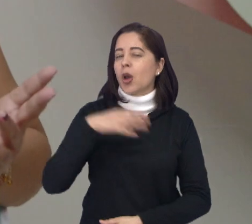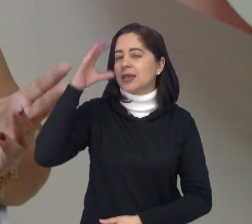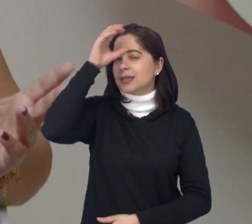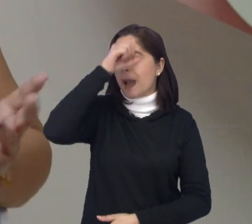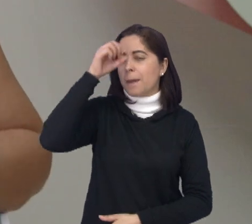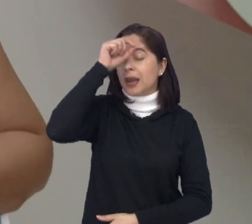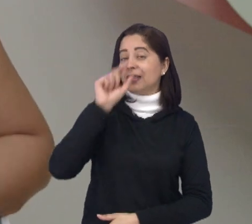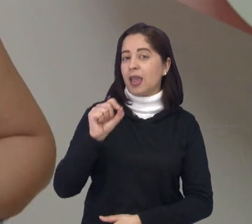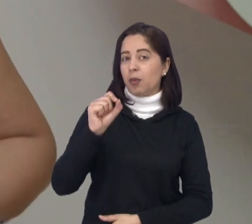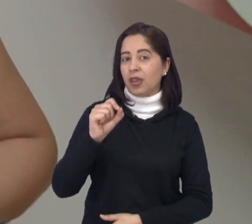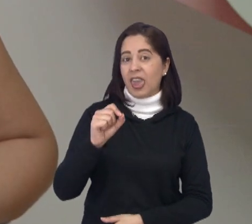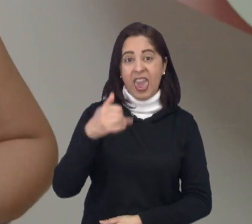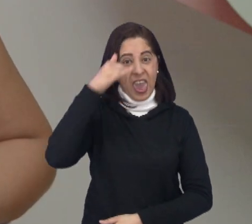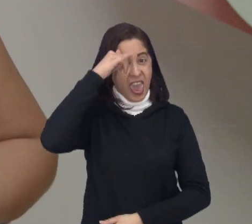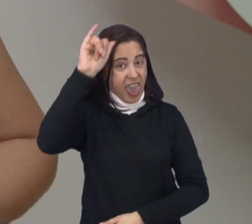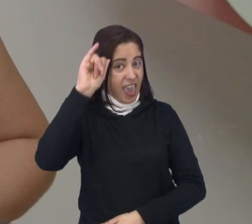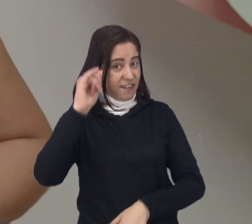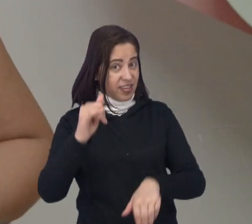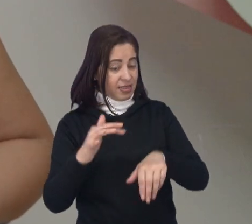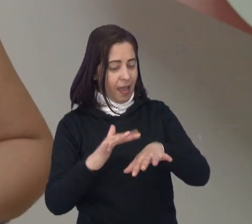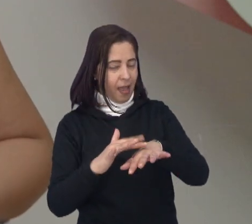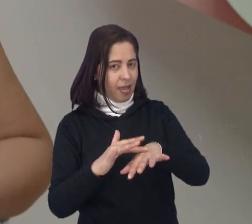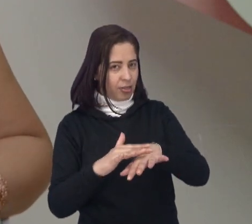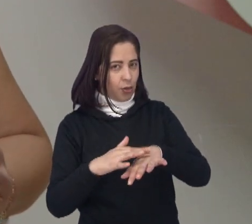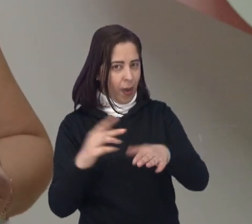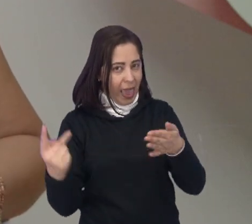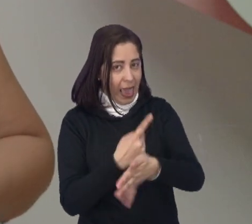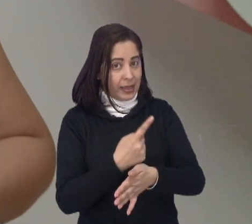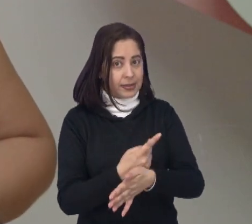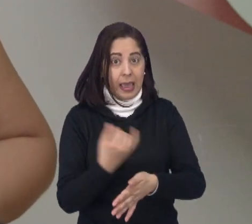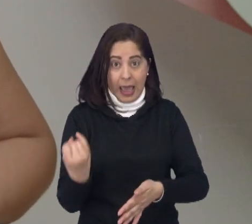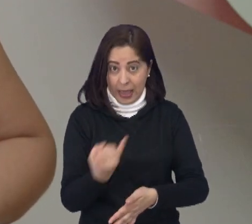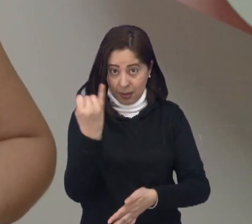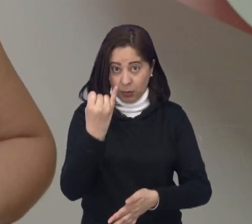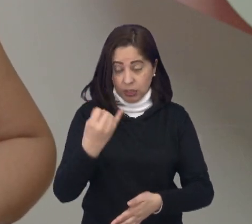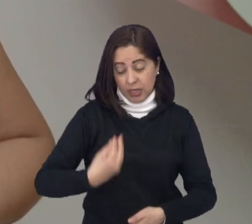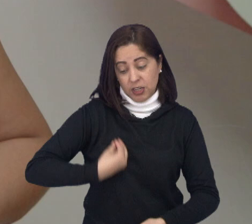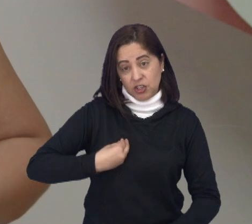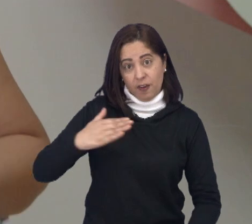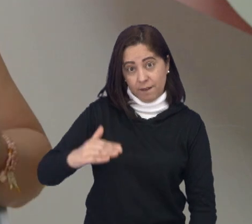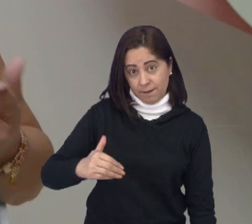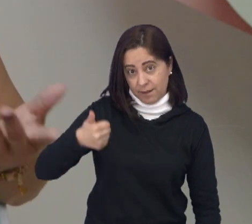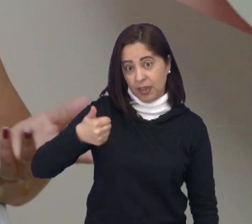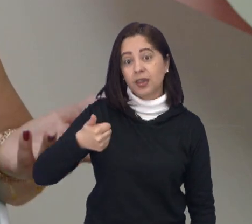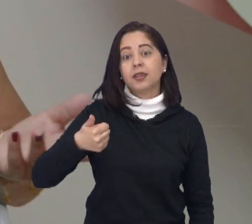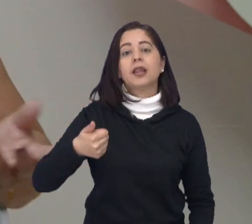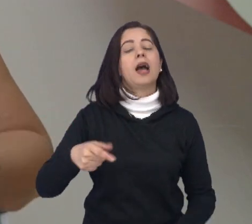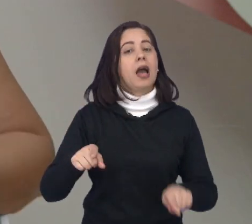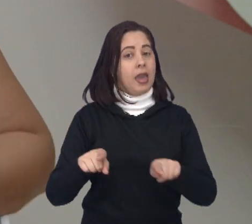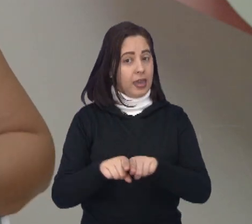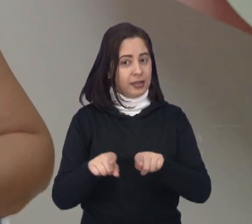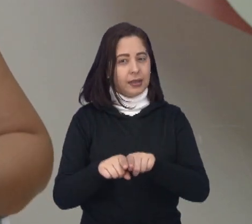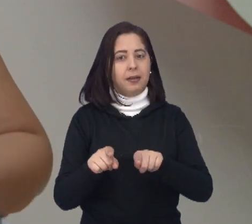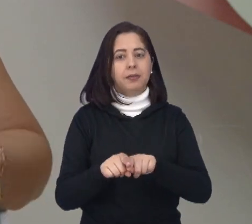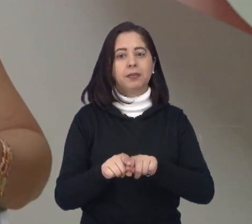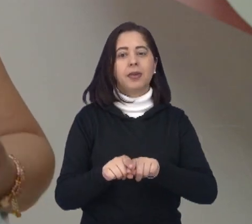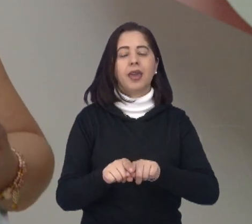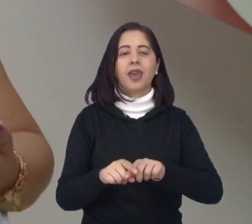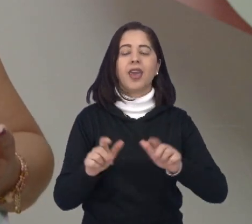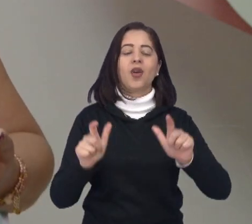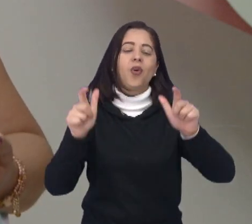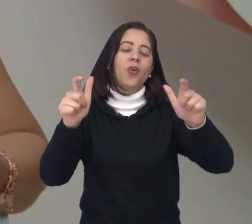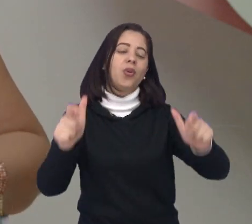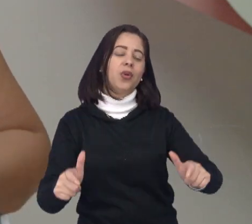prevenir acidentes e doenças ocupacionais é fundamental para a qualidade do serviço e também para manter um clima